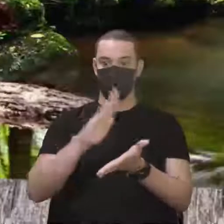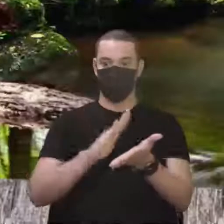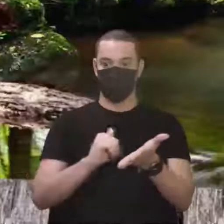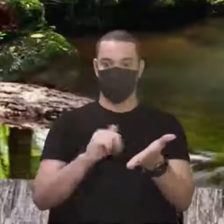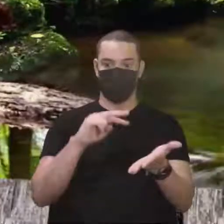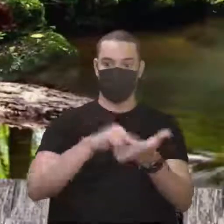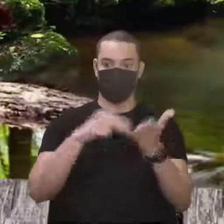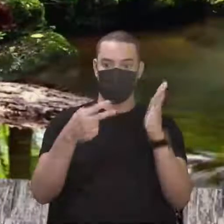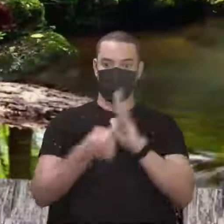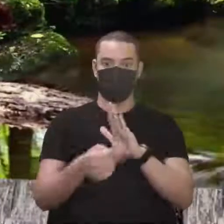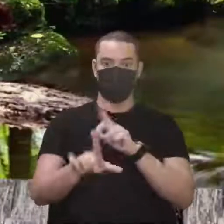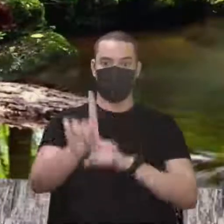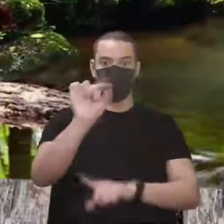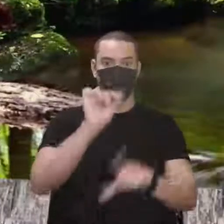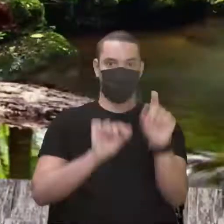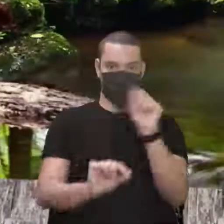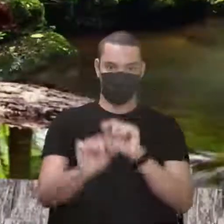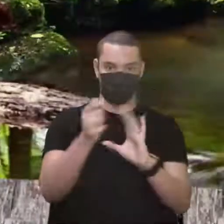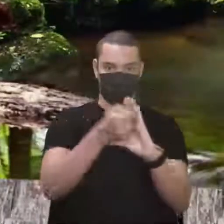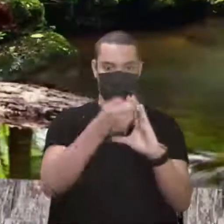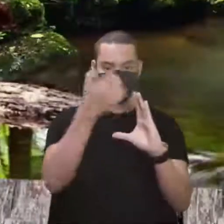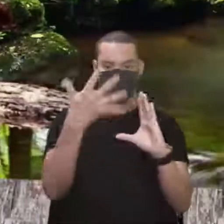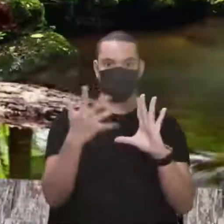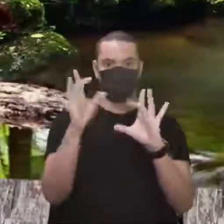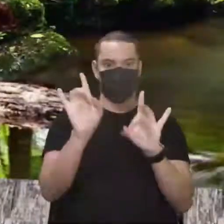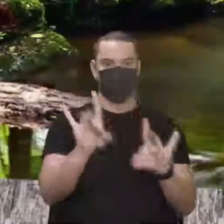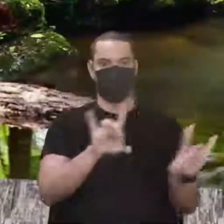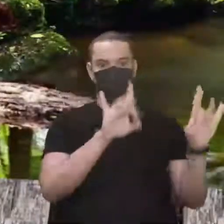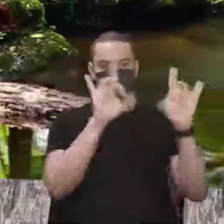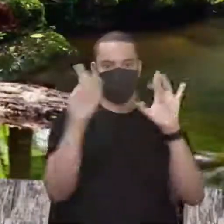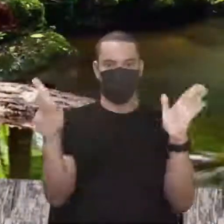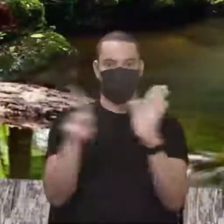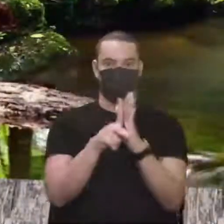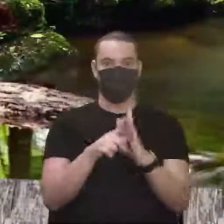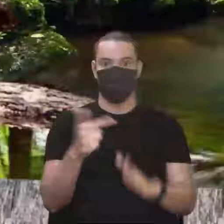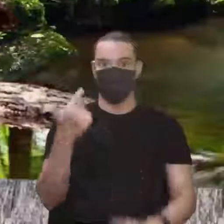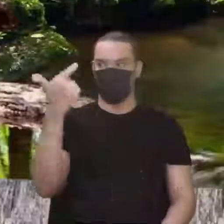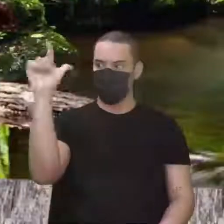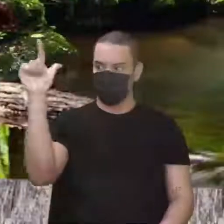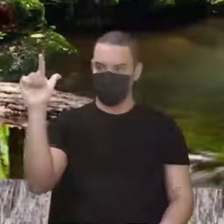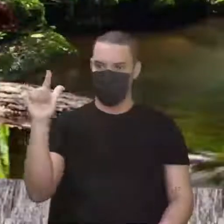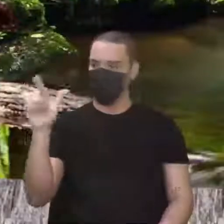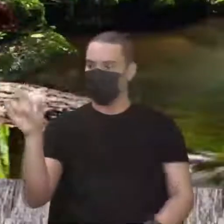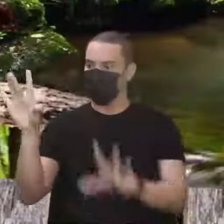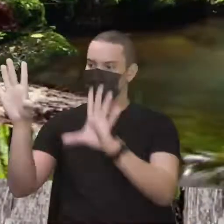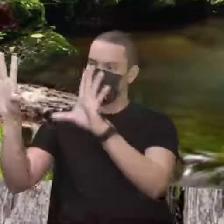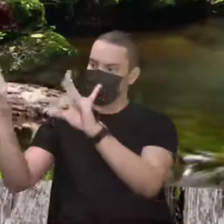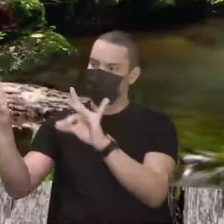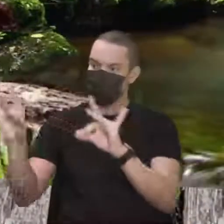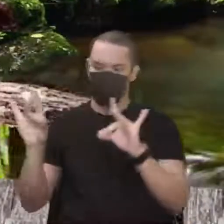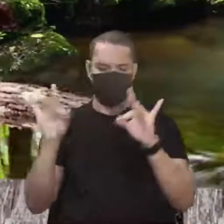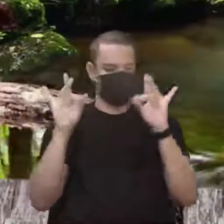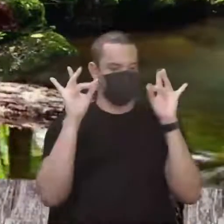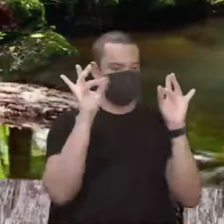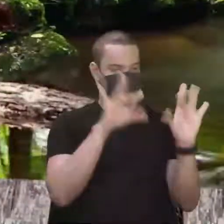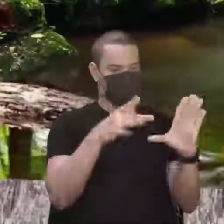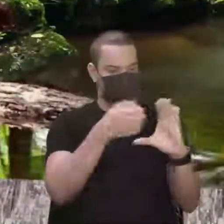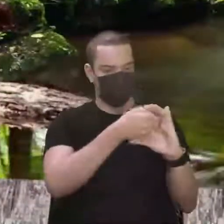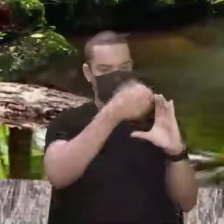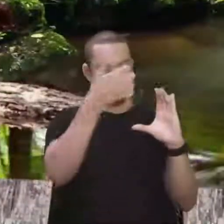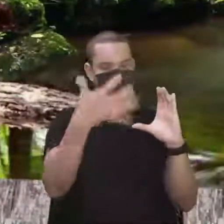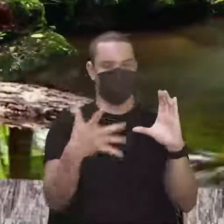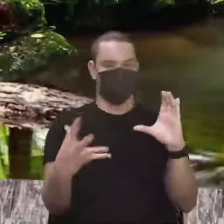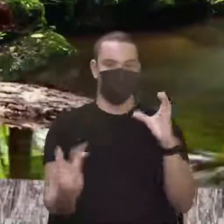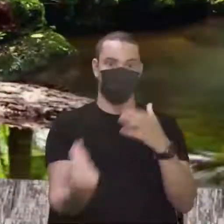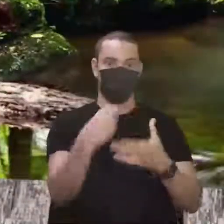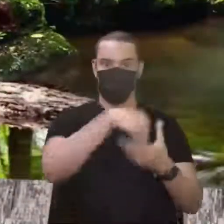você selecionar a característica específica que você quer inserir no outro indivíduo. Aquela característica é